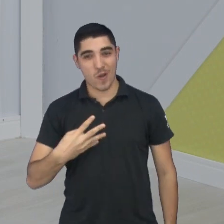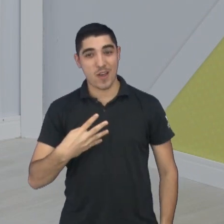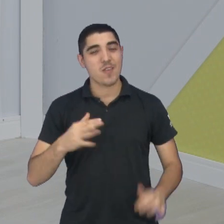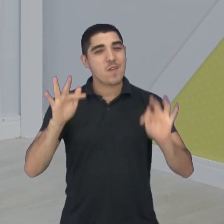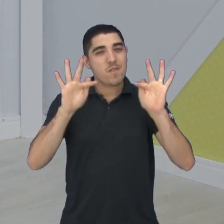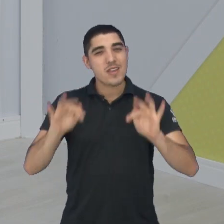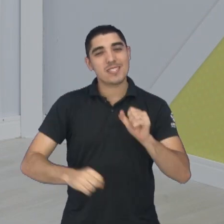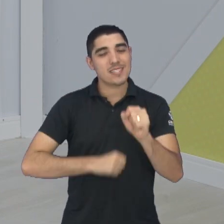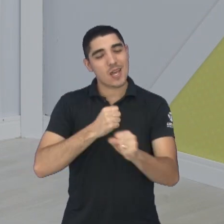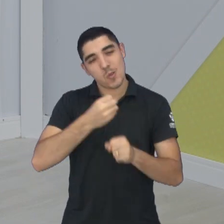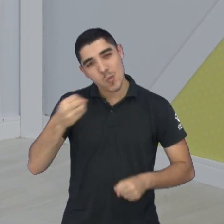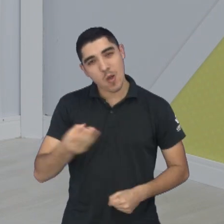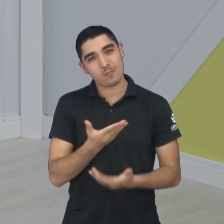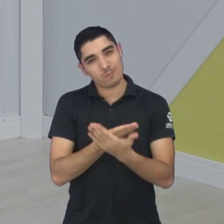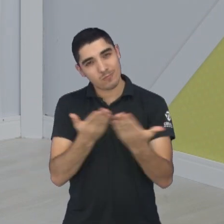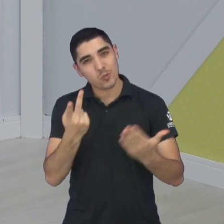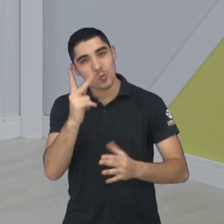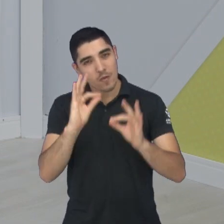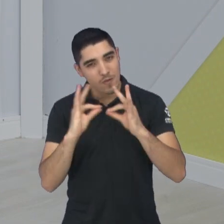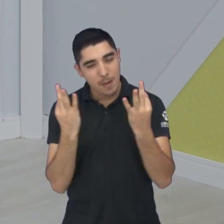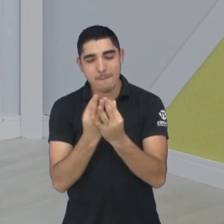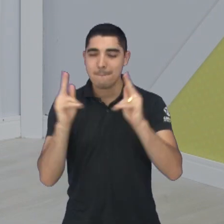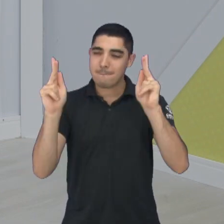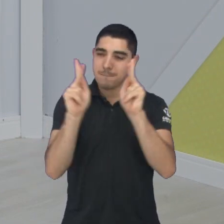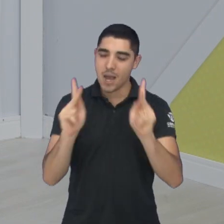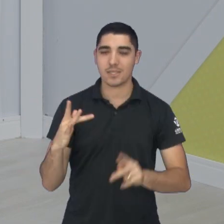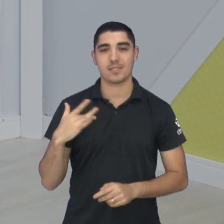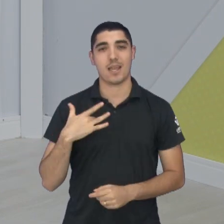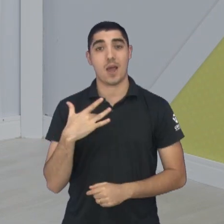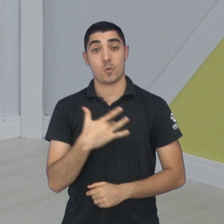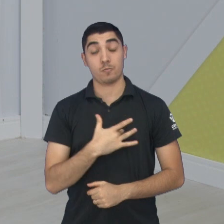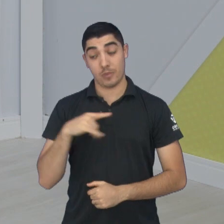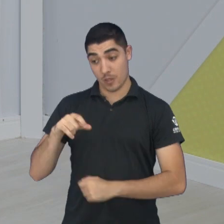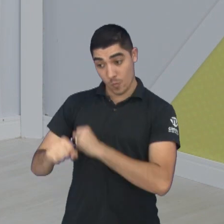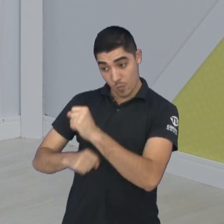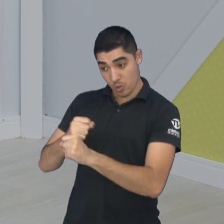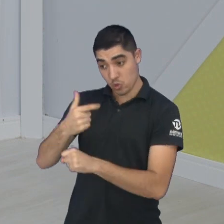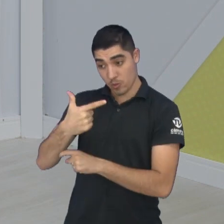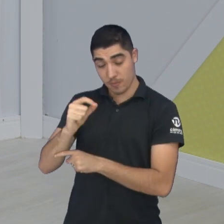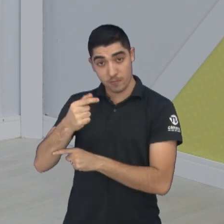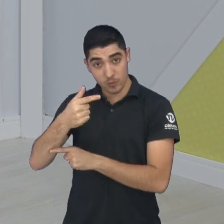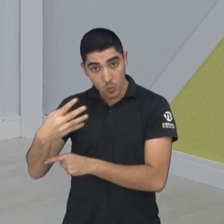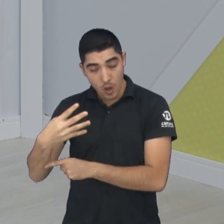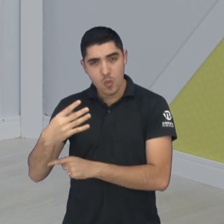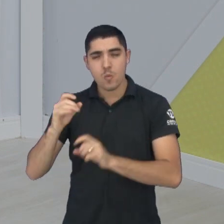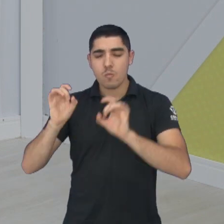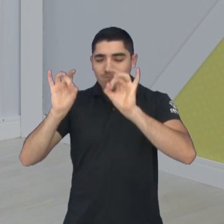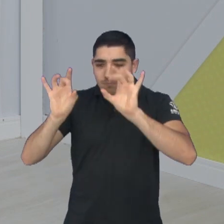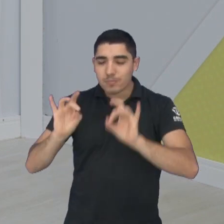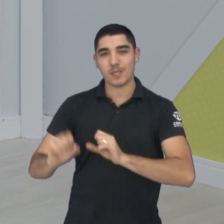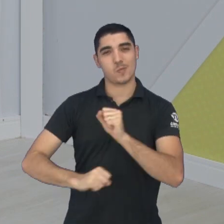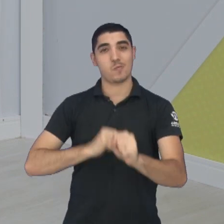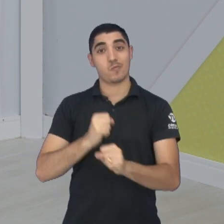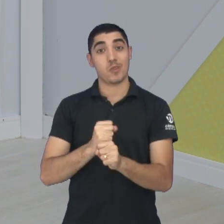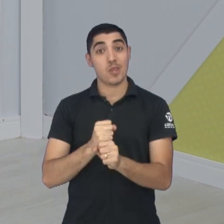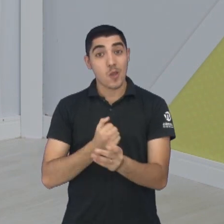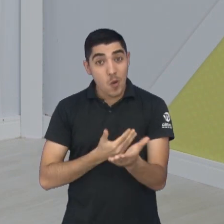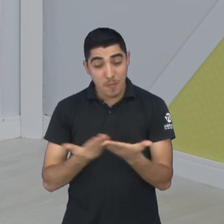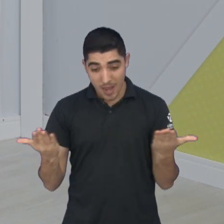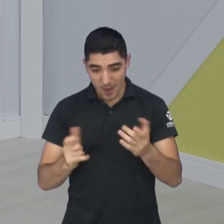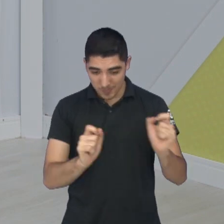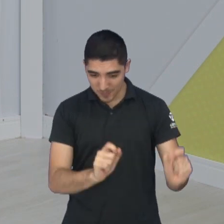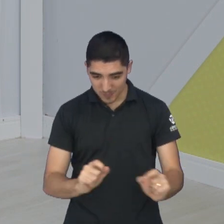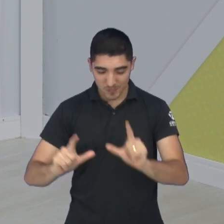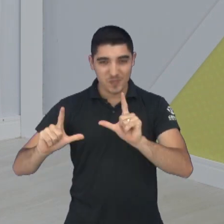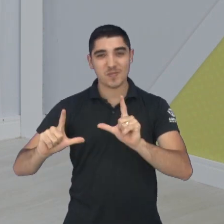você, para sua família, muita paz, saúde e que 2024 seja um grande ano, tá certo? Estamos chegando aqui na tela da TV Câmara